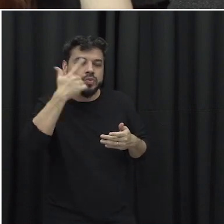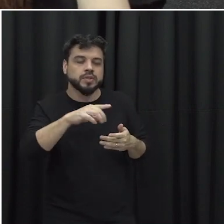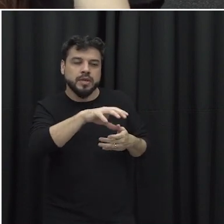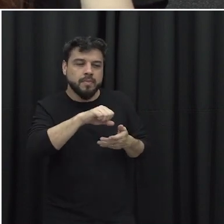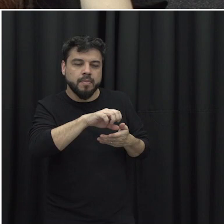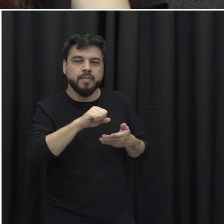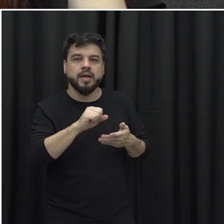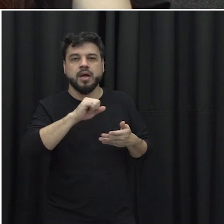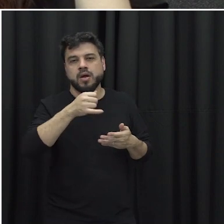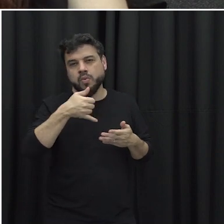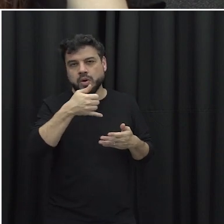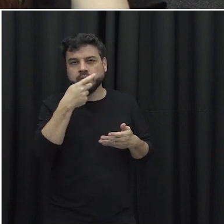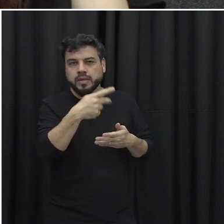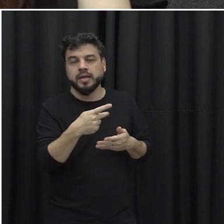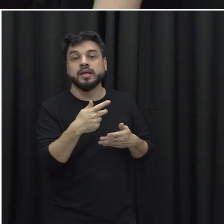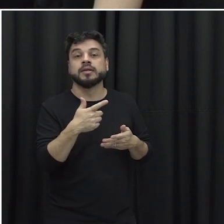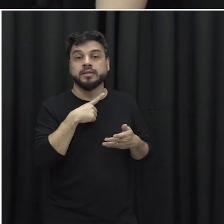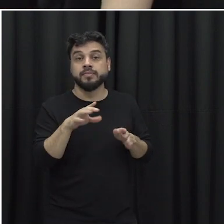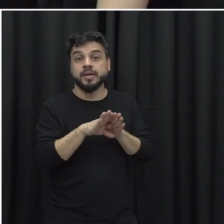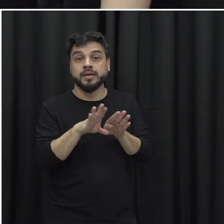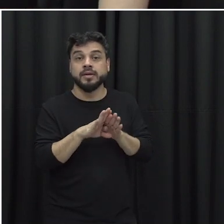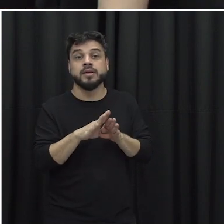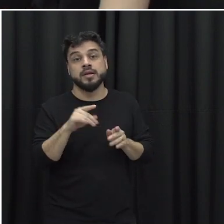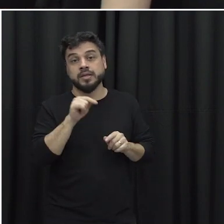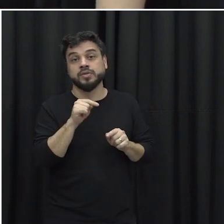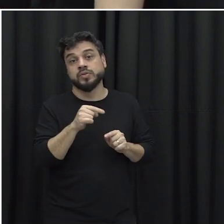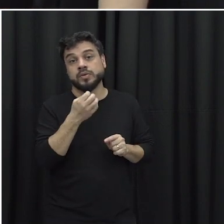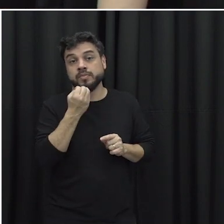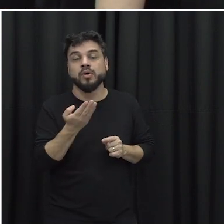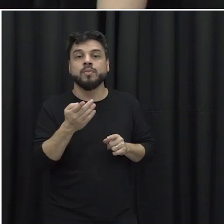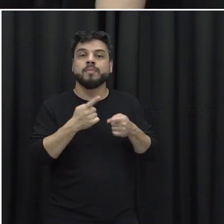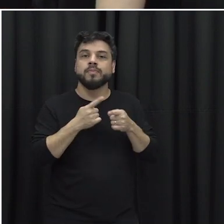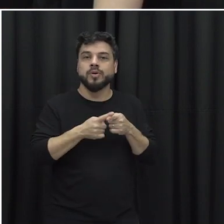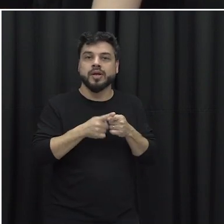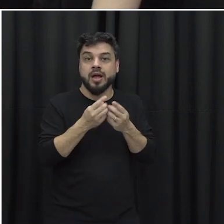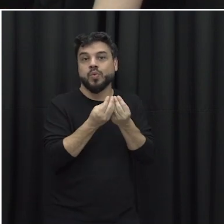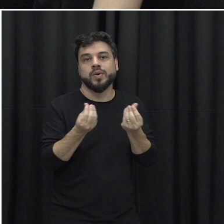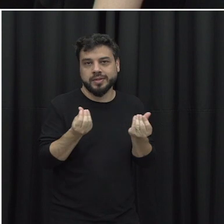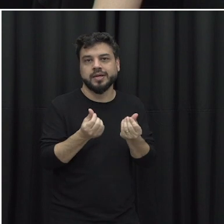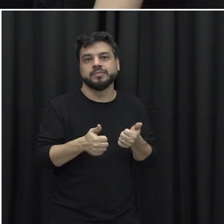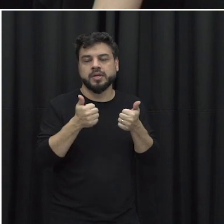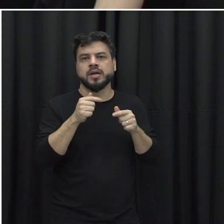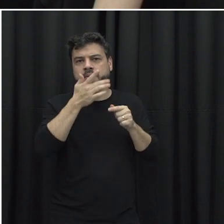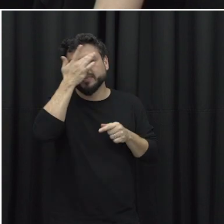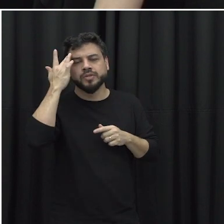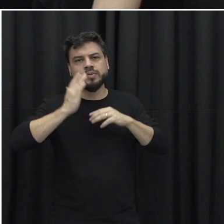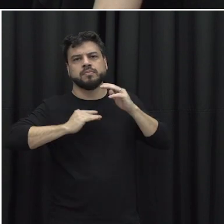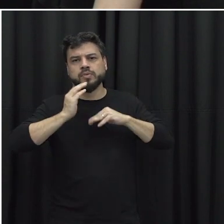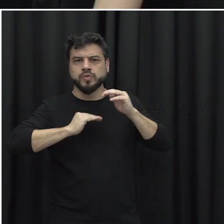da qualidade mesmo do produto final, né, já que são pessoas treinadas para isso que vão estar